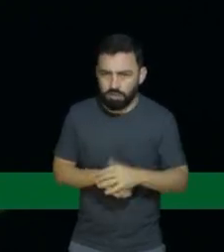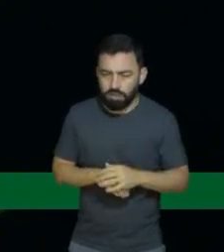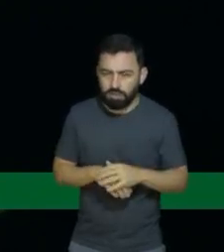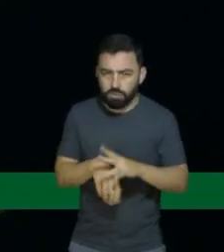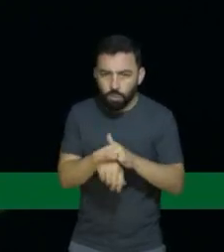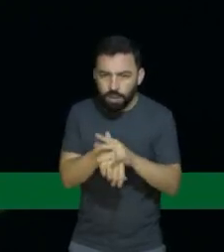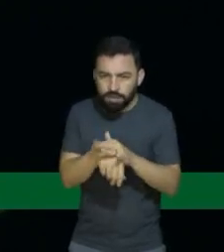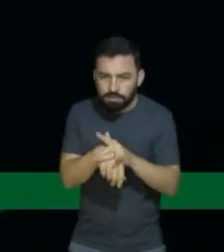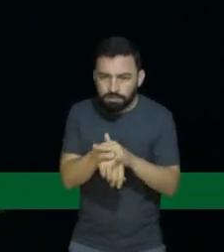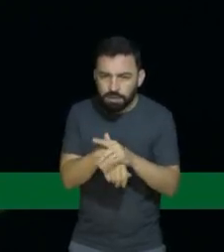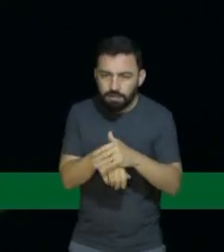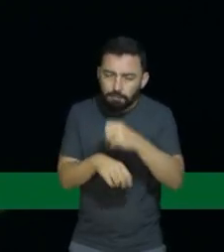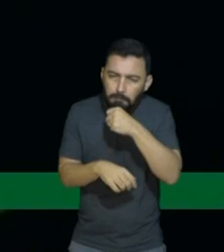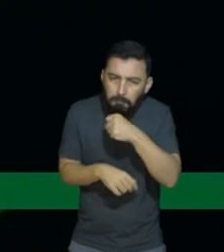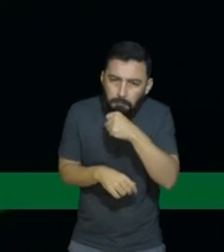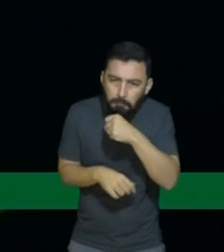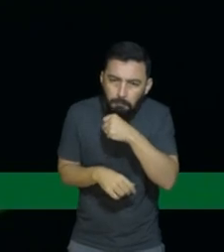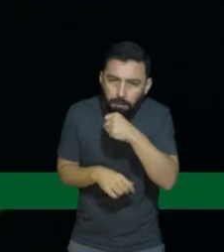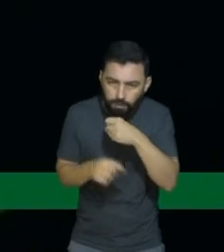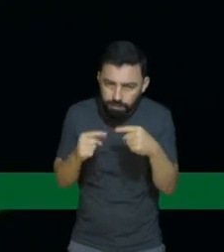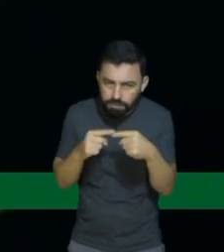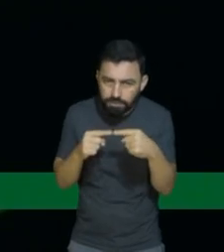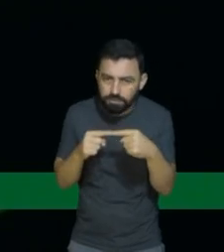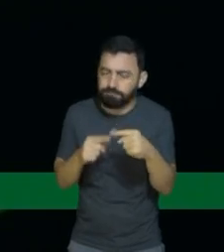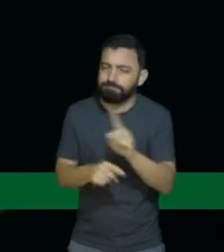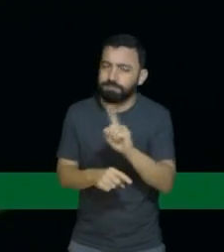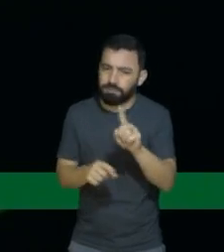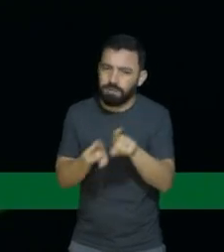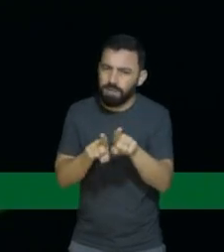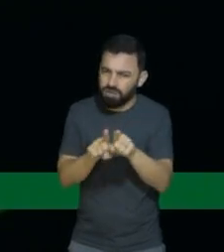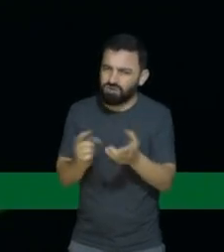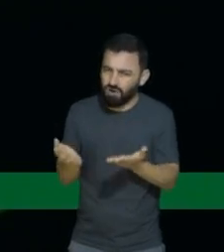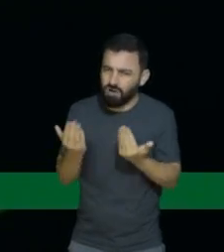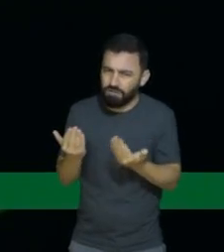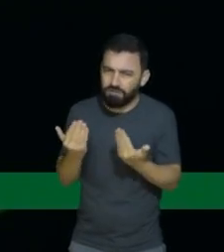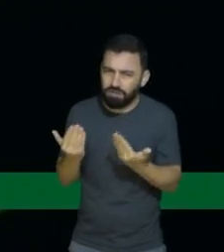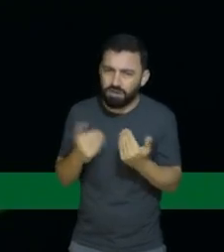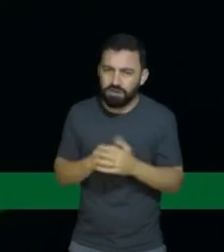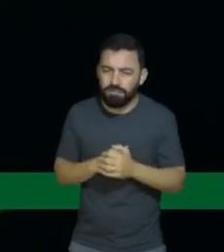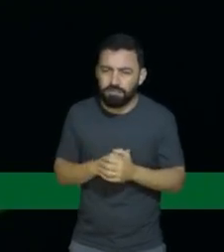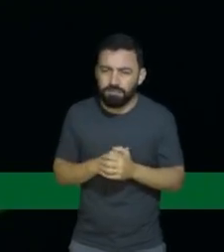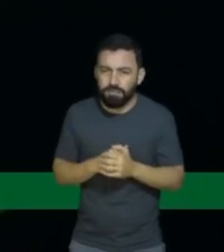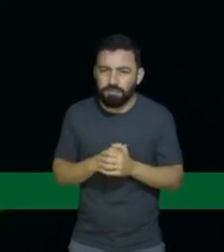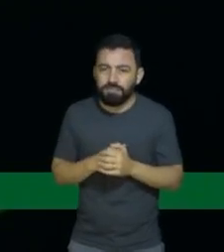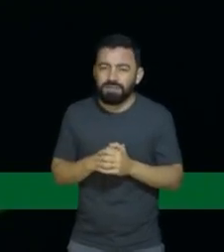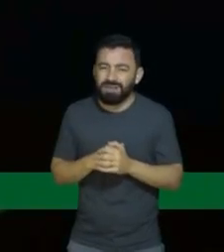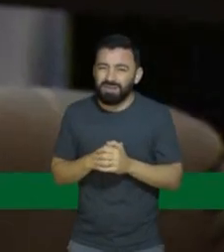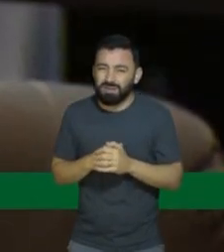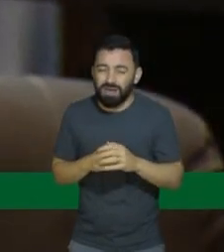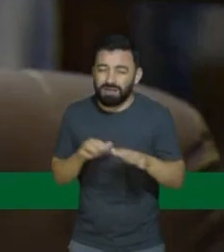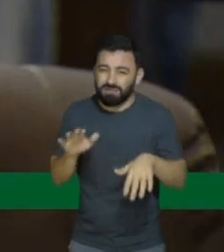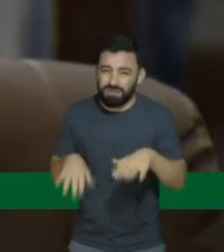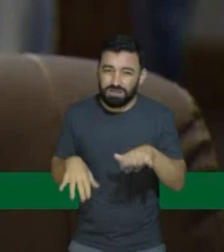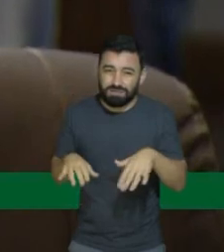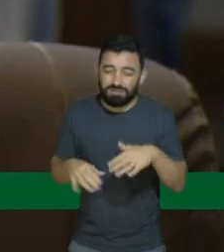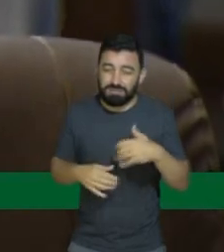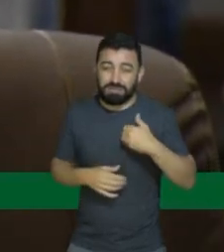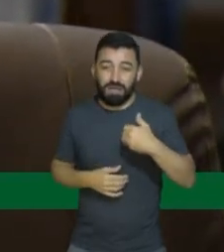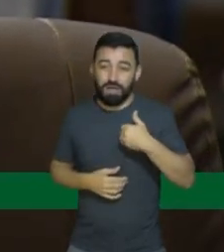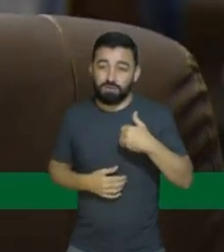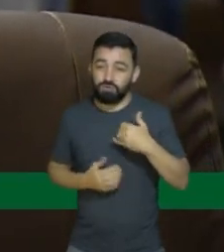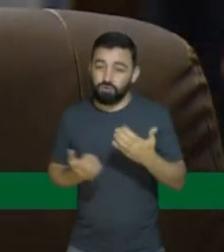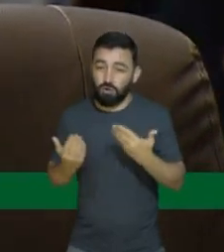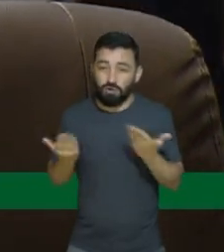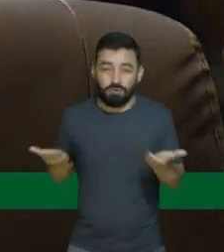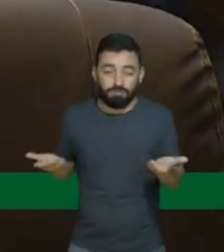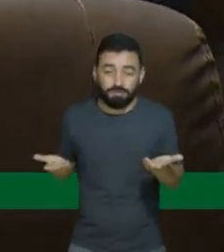de idoso acomete pessoas jovens no auge da idade produtiva trazendo